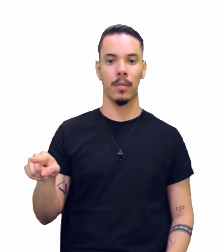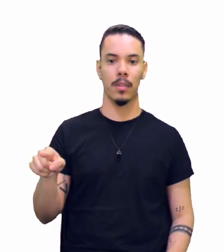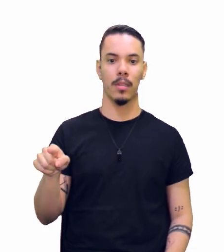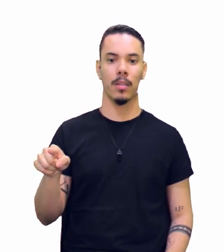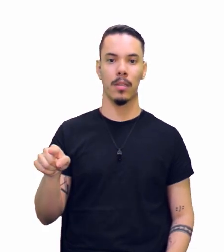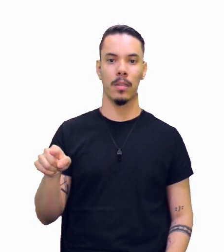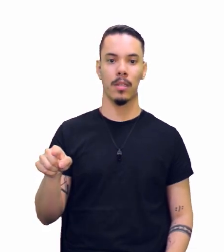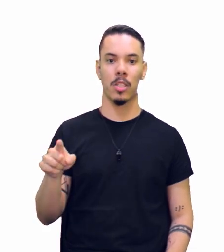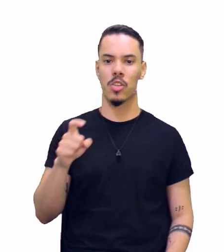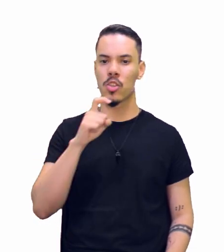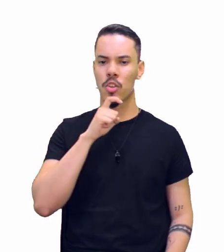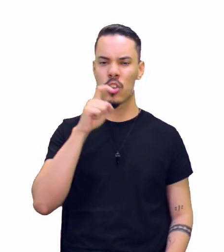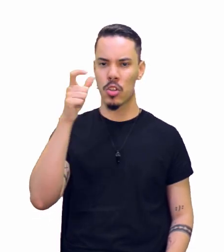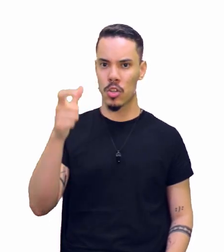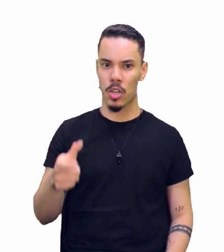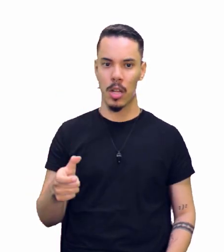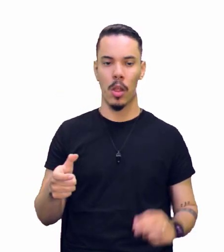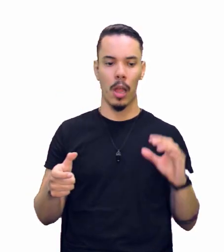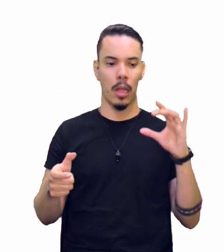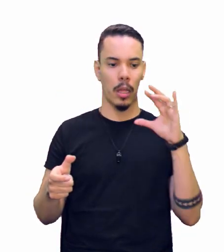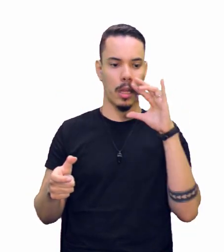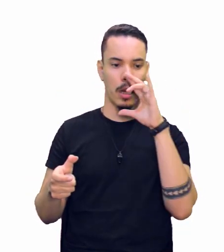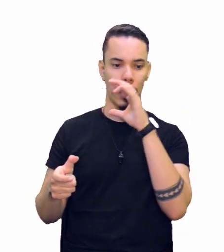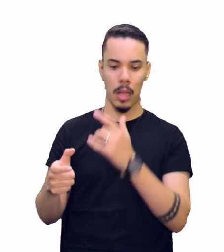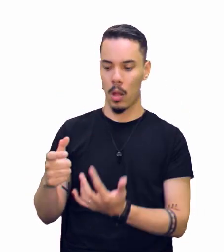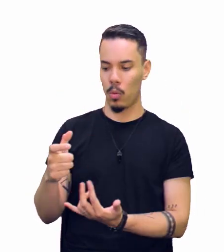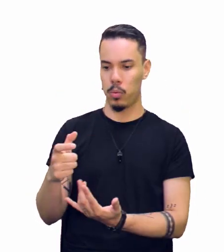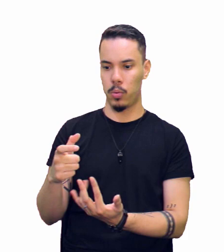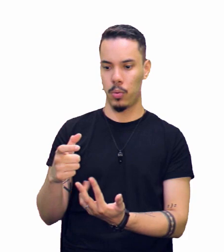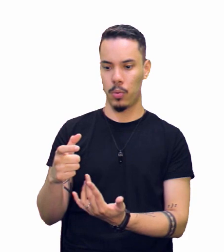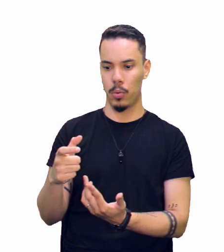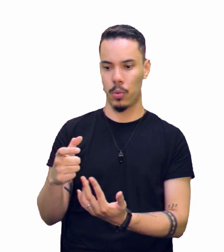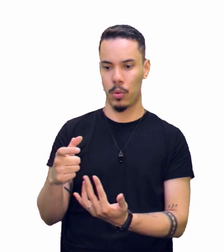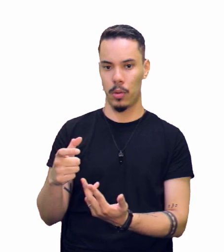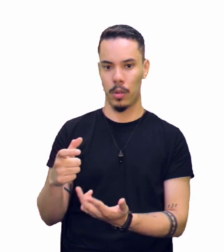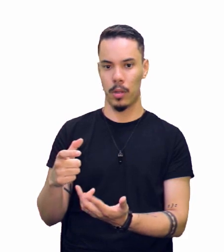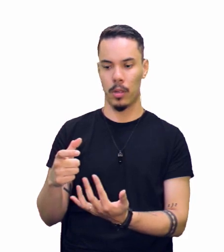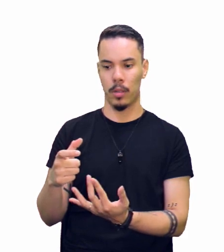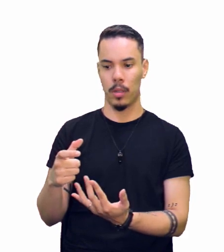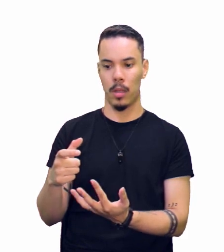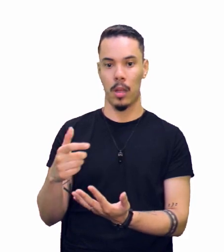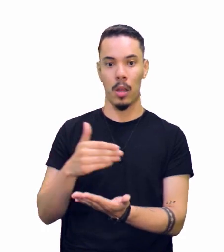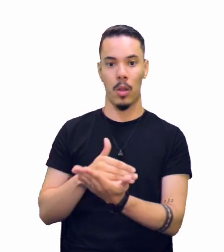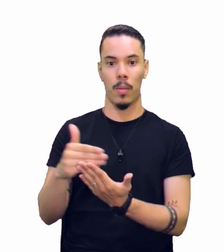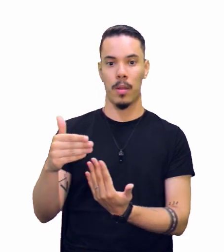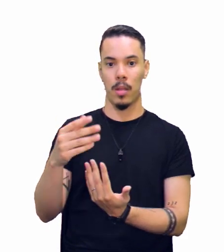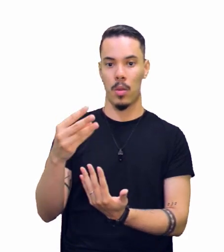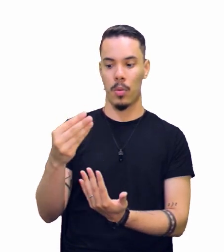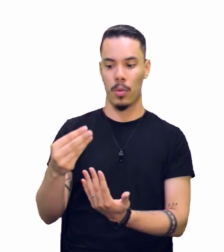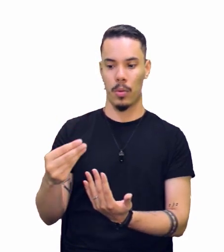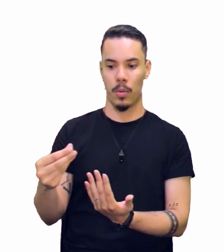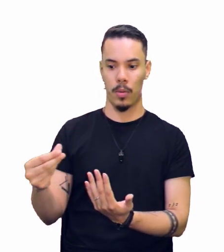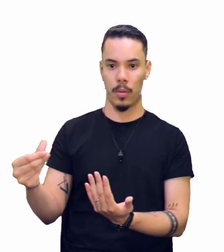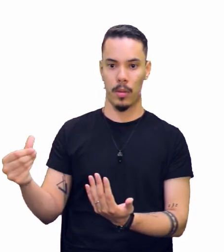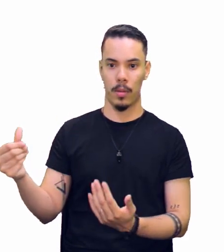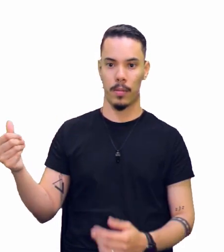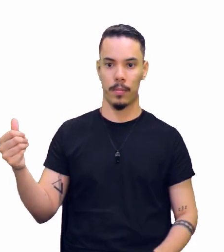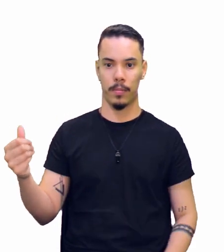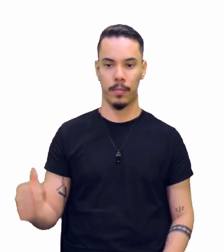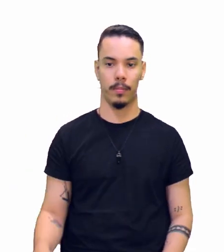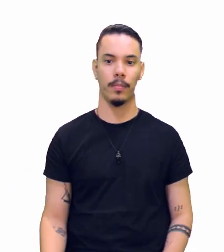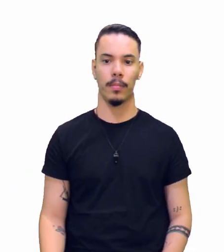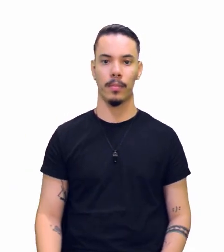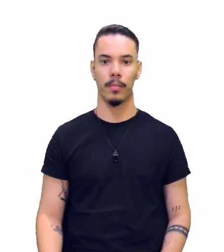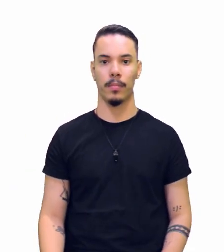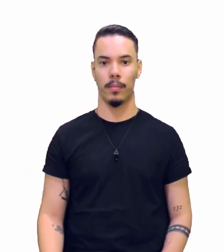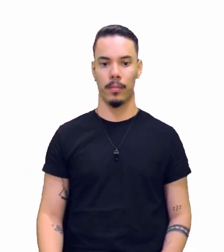esquentar o gelo, colocar ele numa temperatura, né, onde ele vai começar a perder a sua forma, ele vai o quê? It melts,